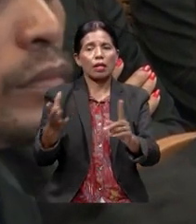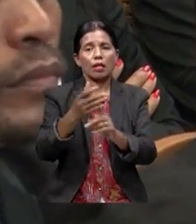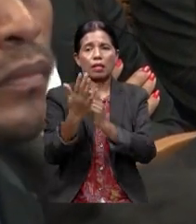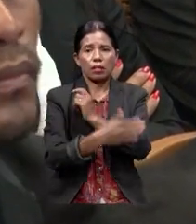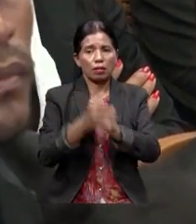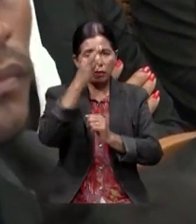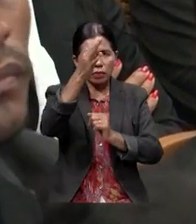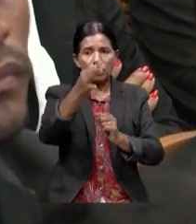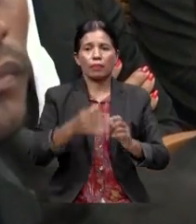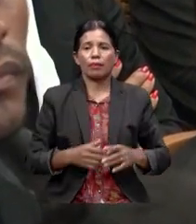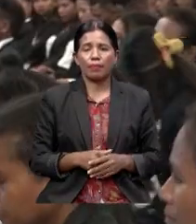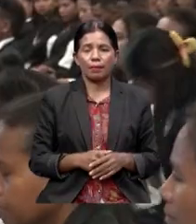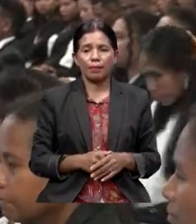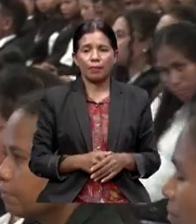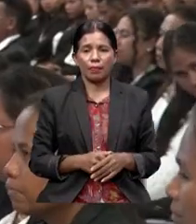oin.